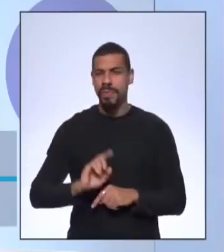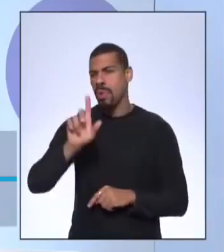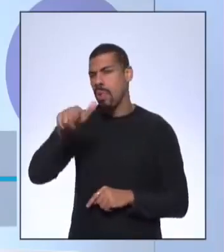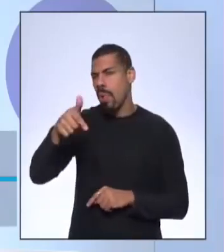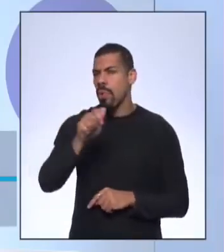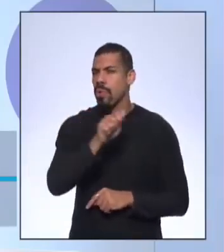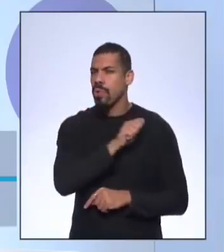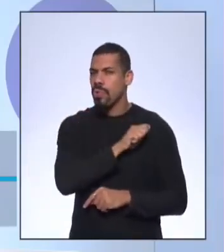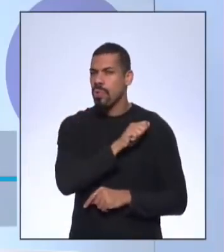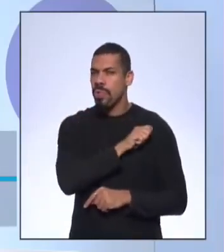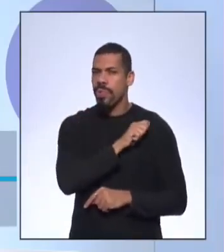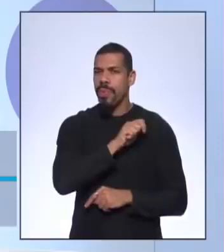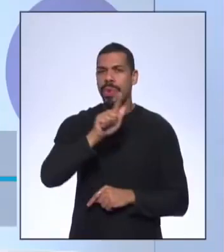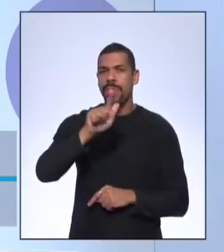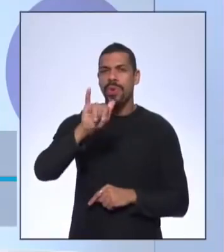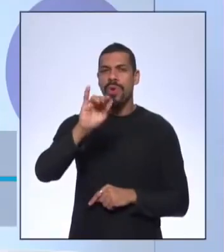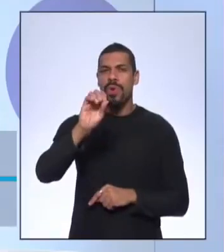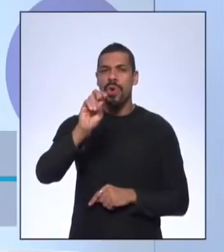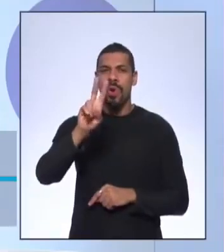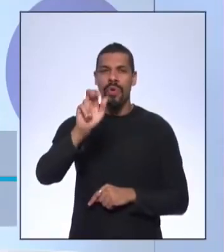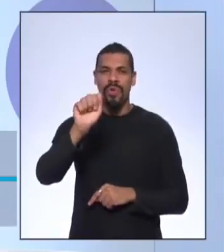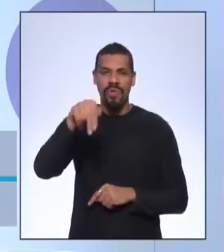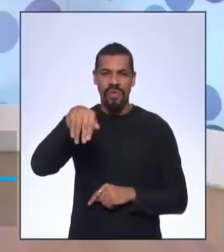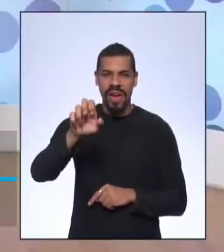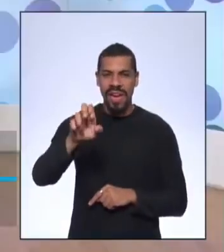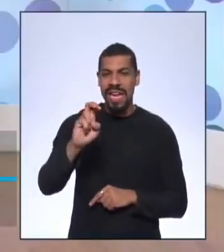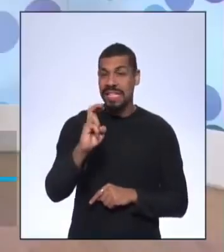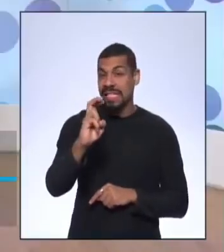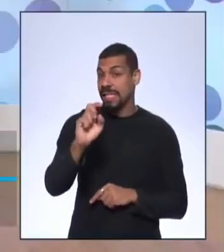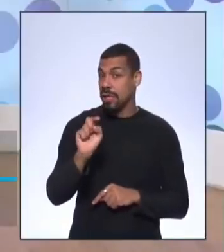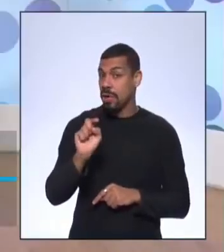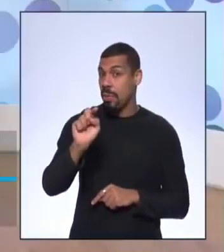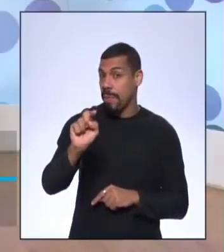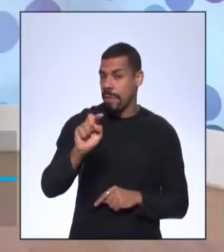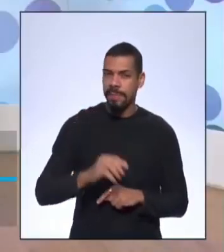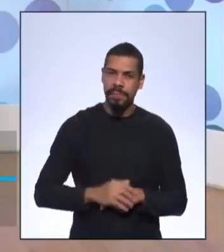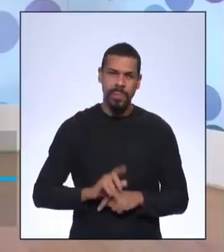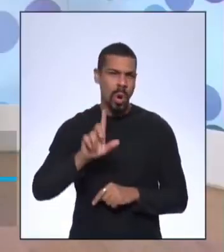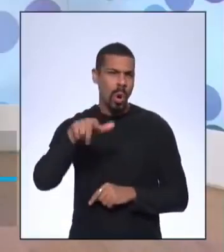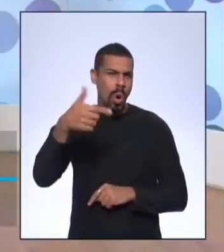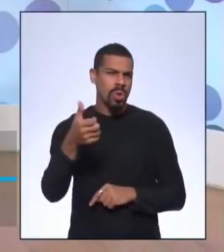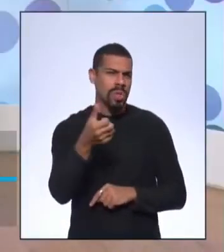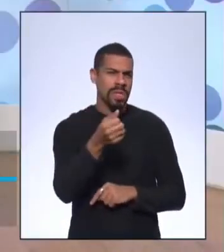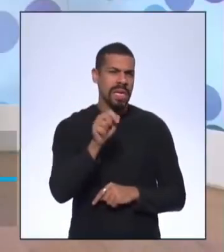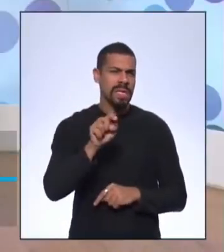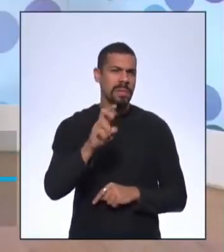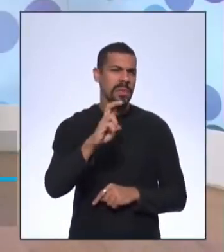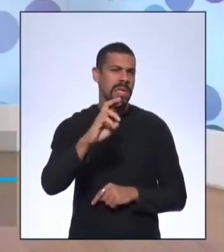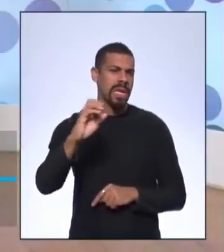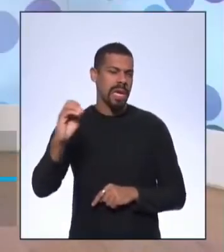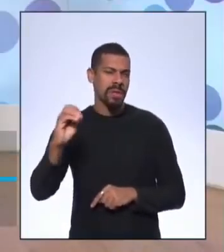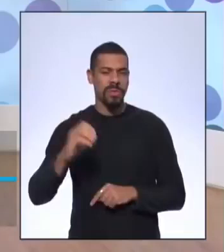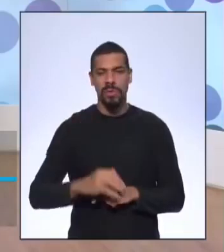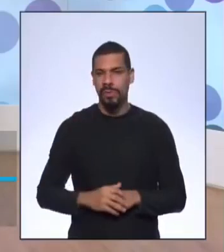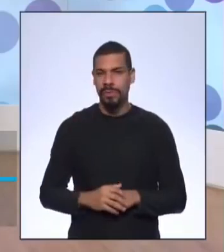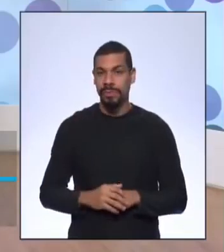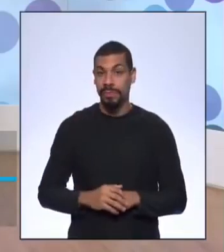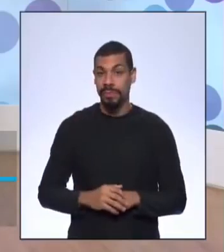Giovana, 5.000. Ok. Silas, 6.500.